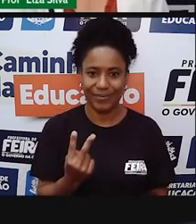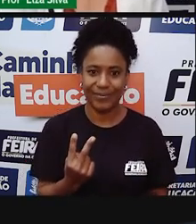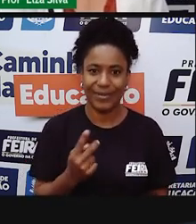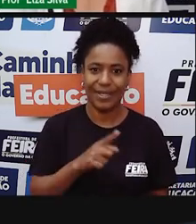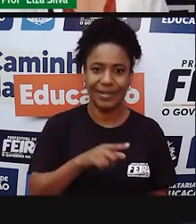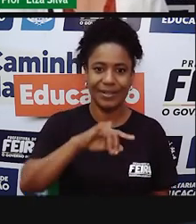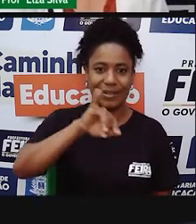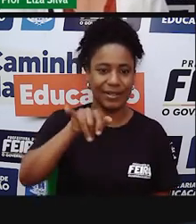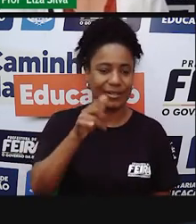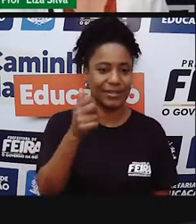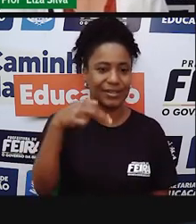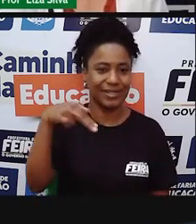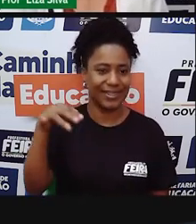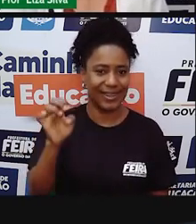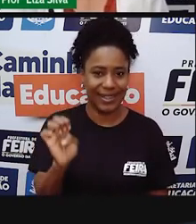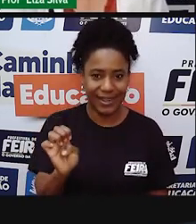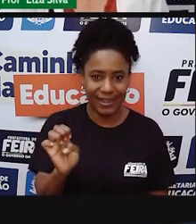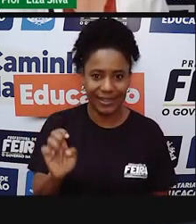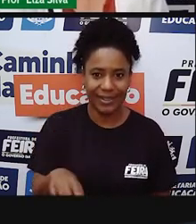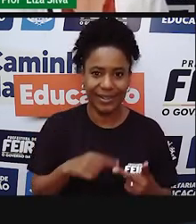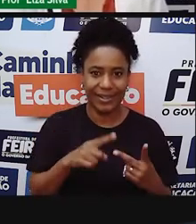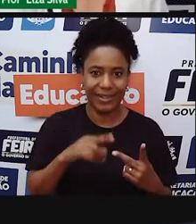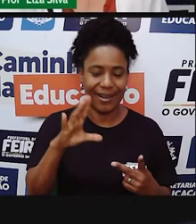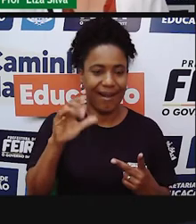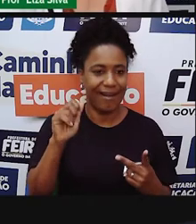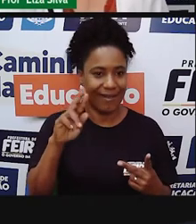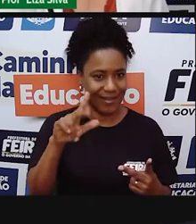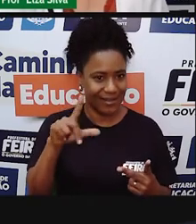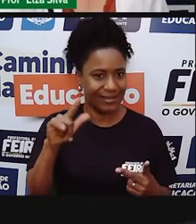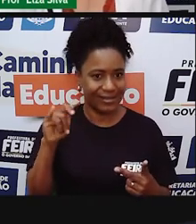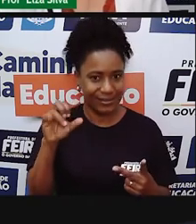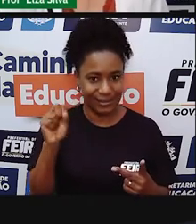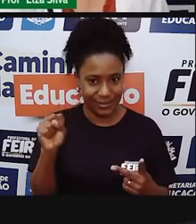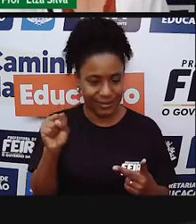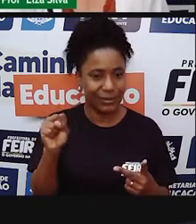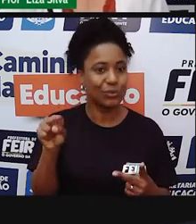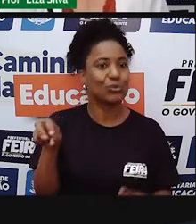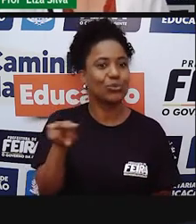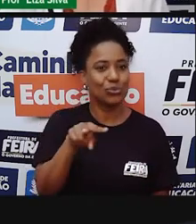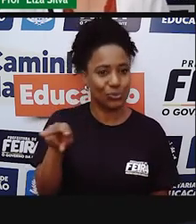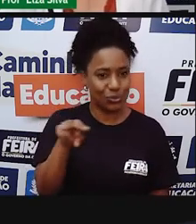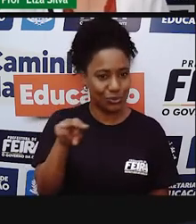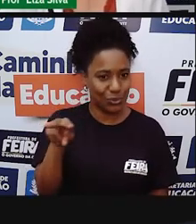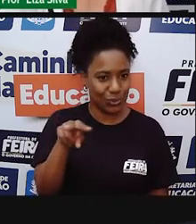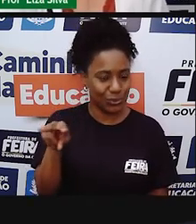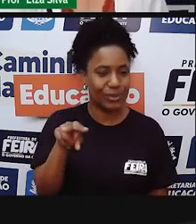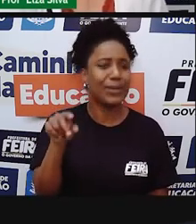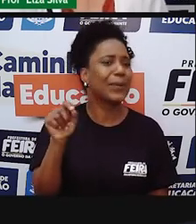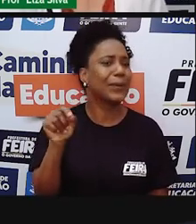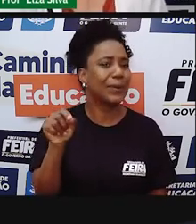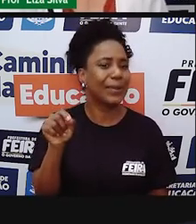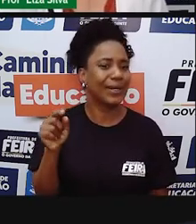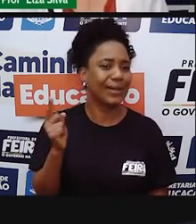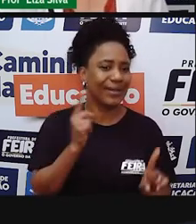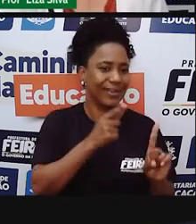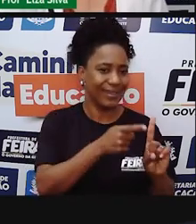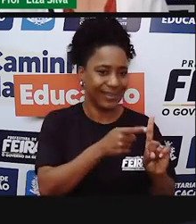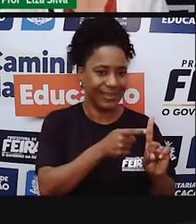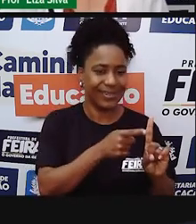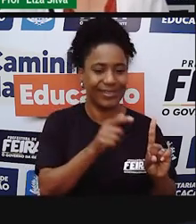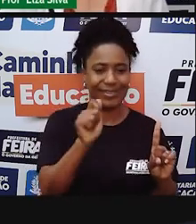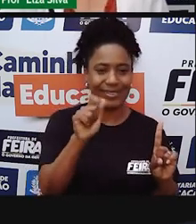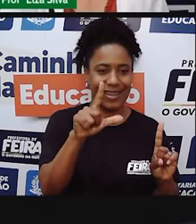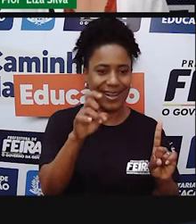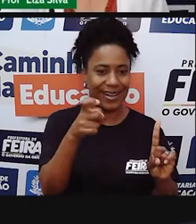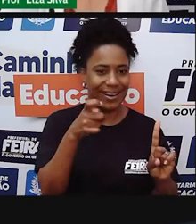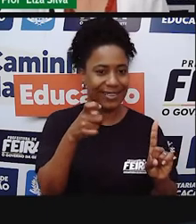Jeanne and Carlos are cousins, Alex. Então, Jeanne e